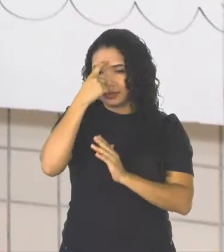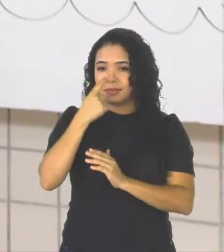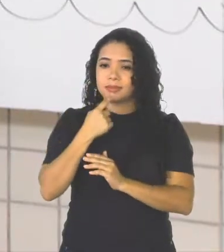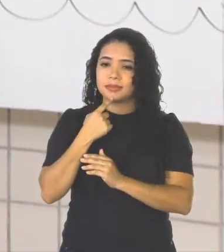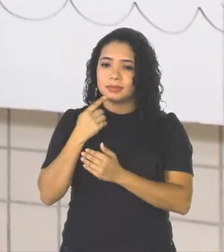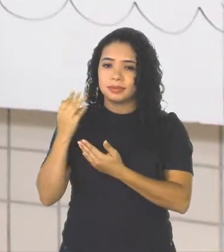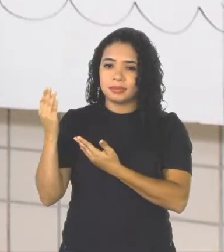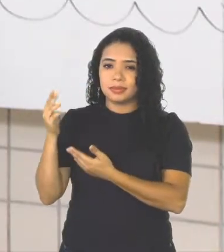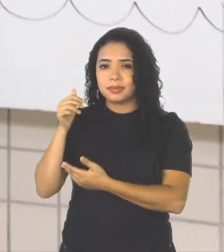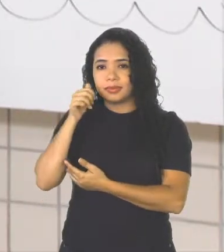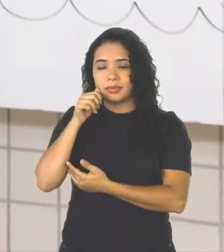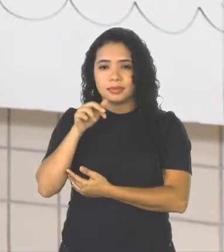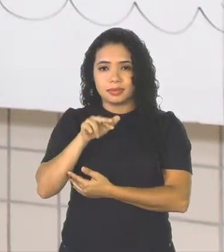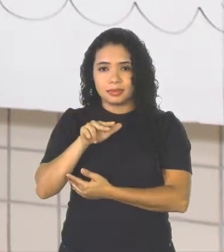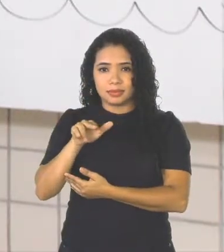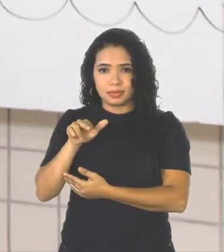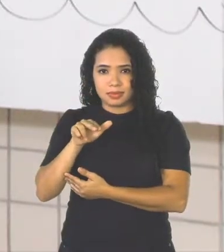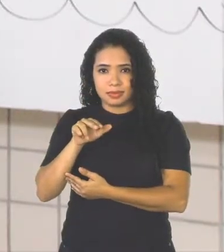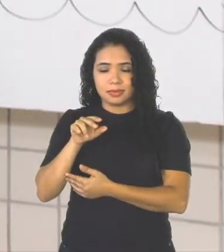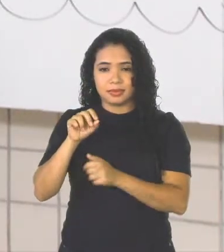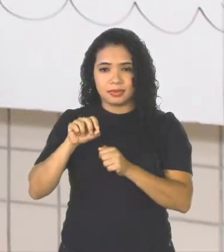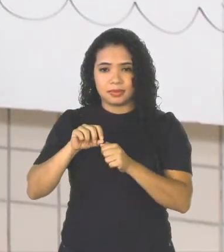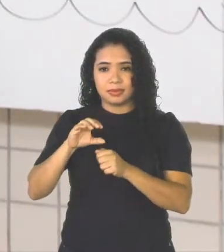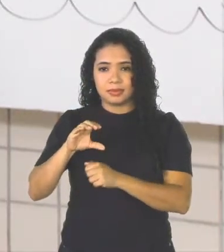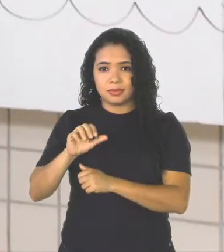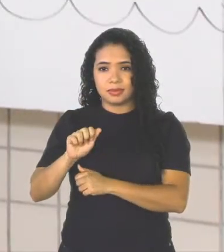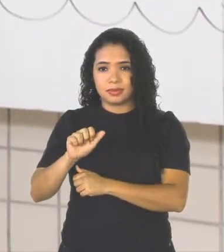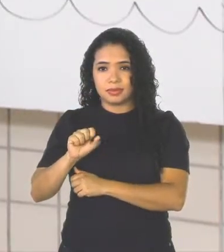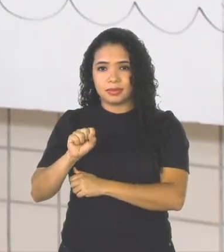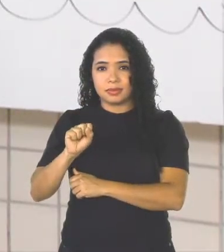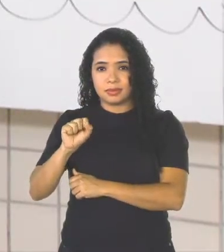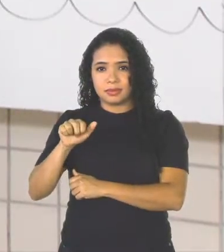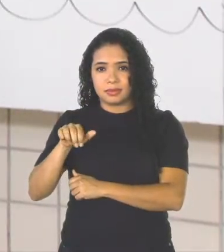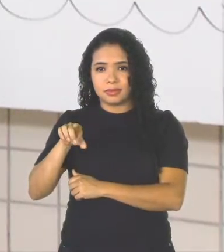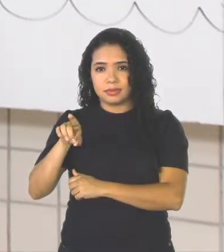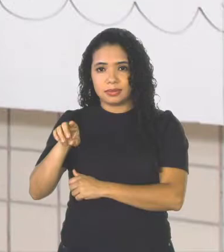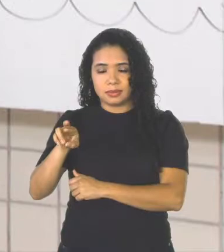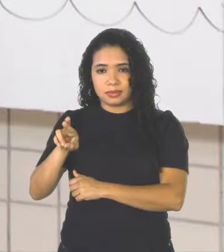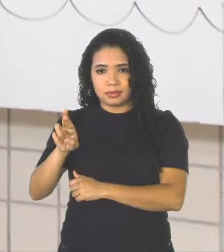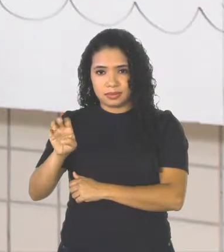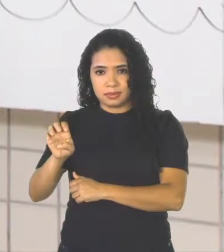foi a irmã dela, a Cassandra. Ela é a 7ª filha